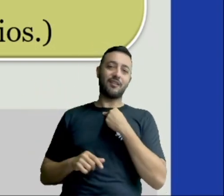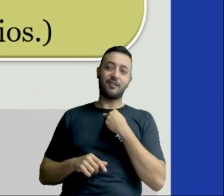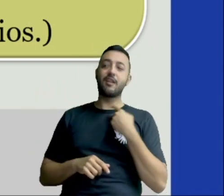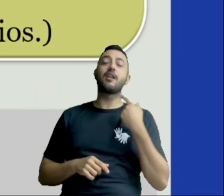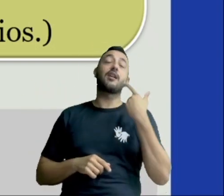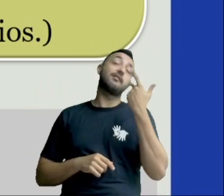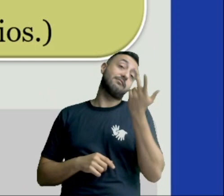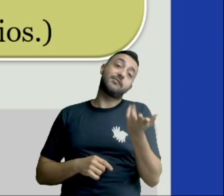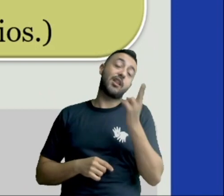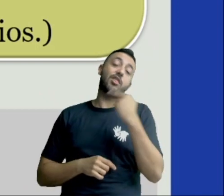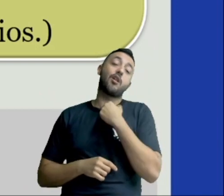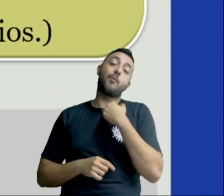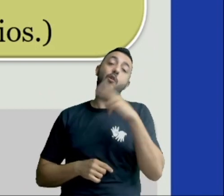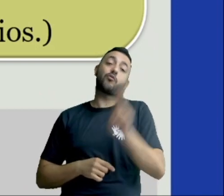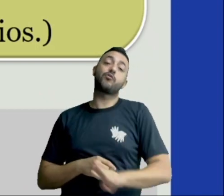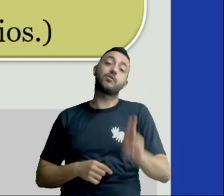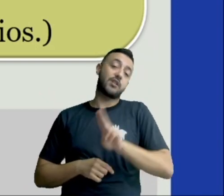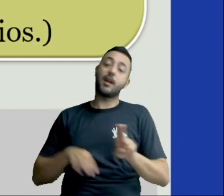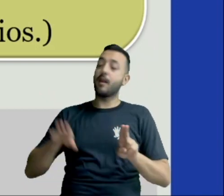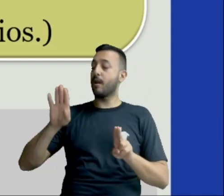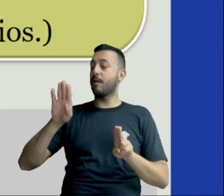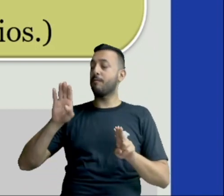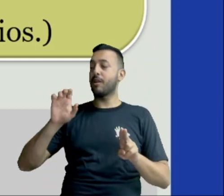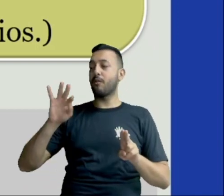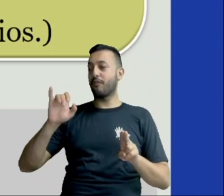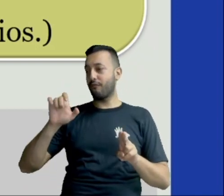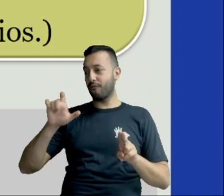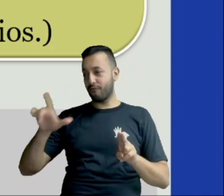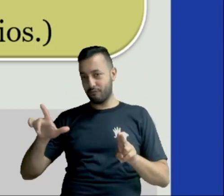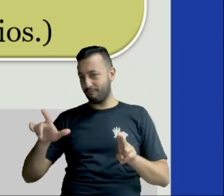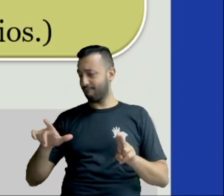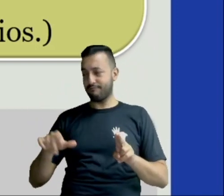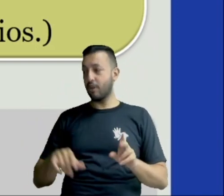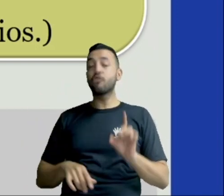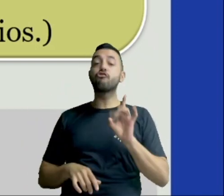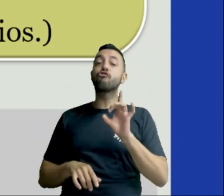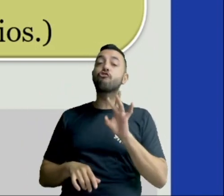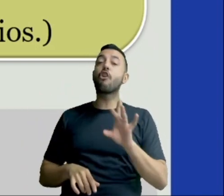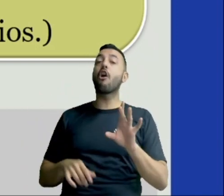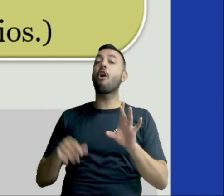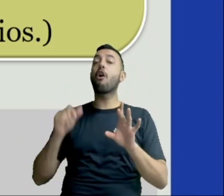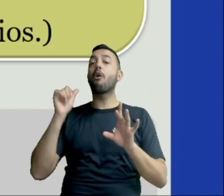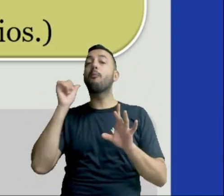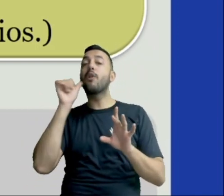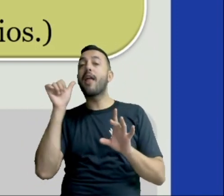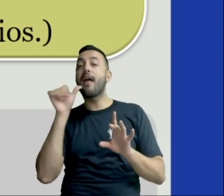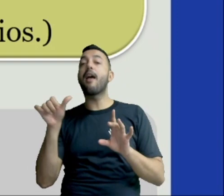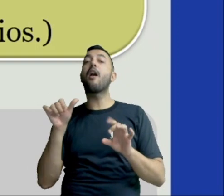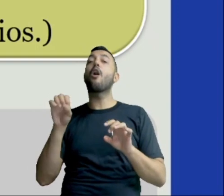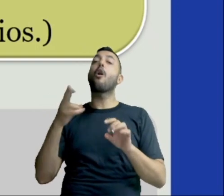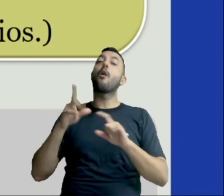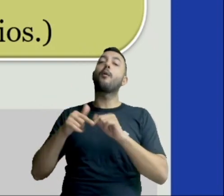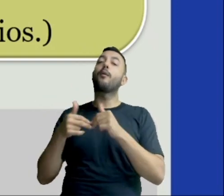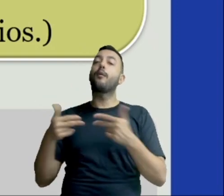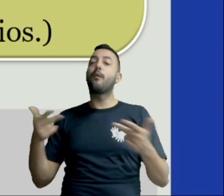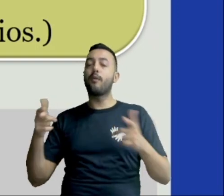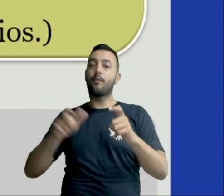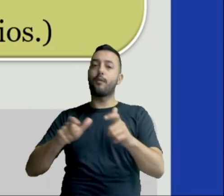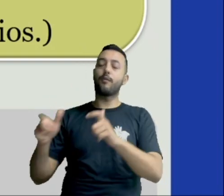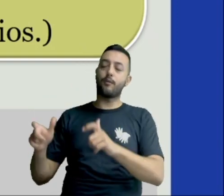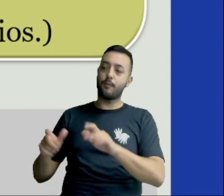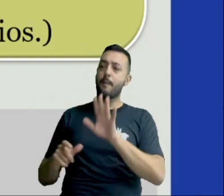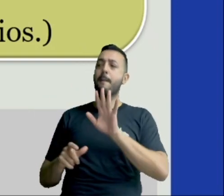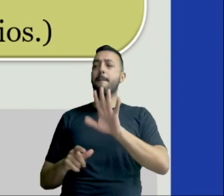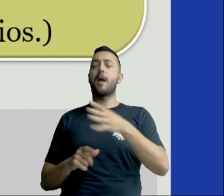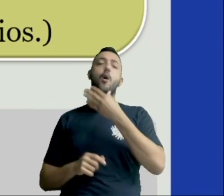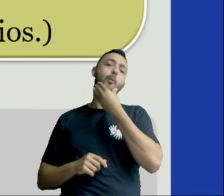Eu não posso utilizar beautiful para o masculino, apenas para feminino, objetos, lugares. Então, fica aí a dica. E para